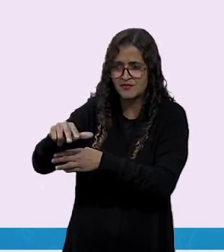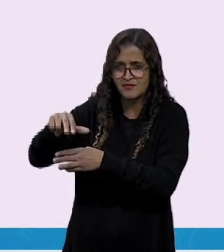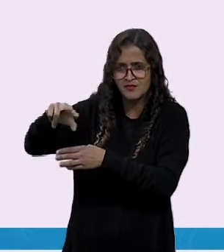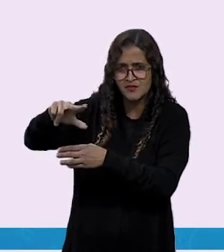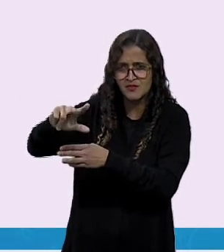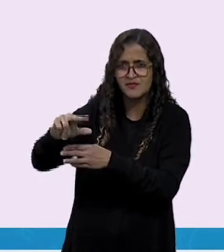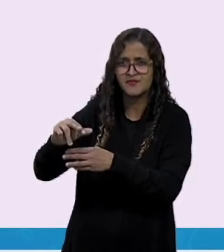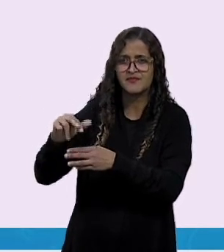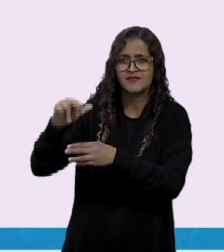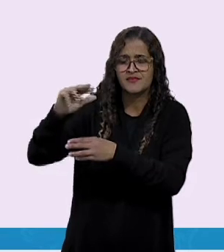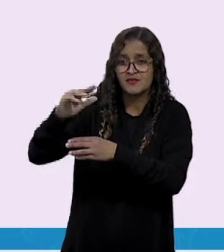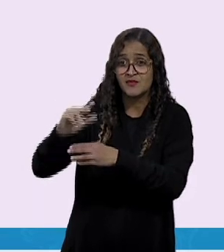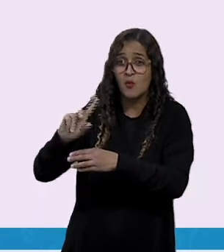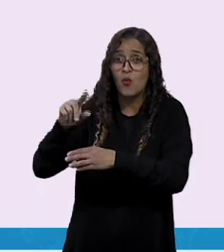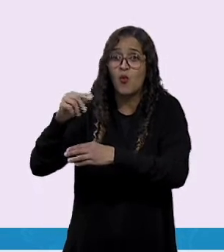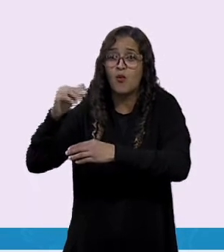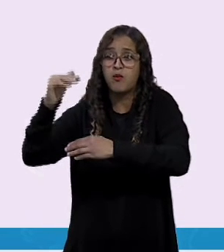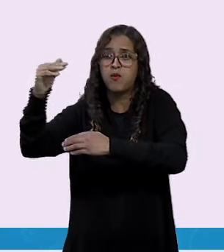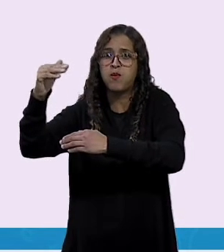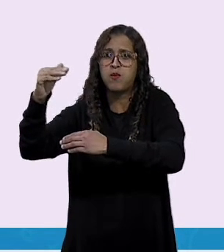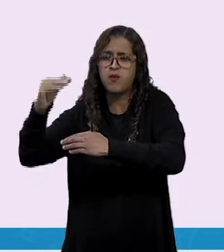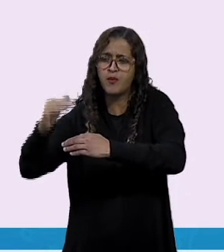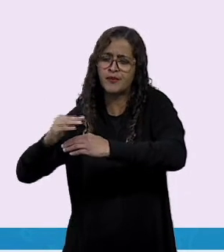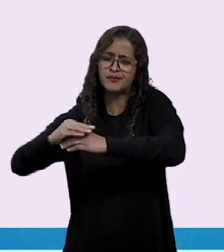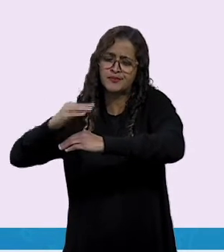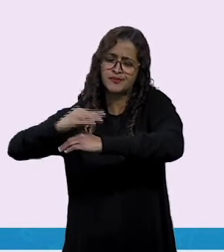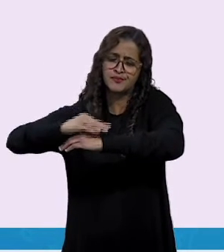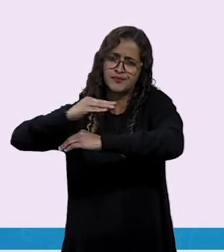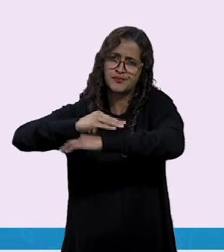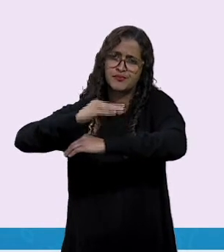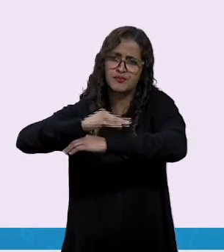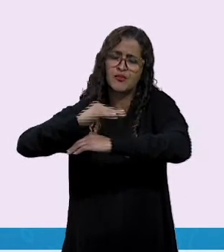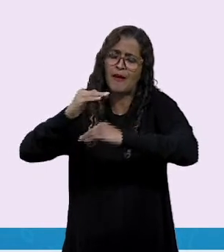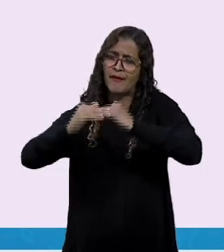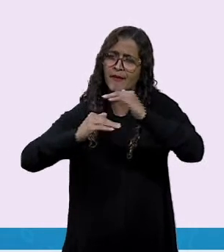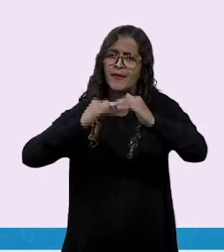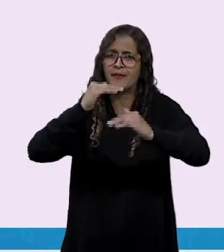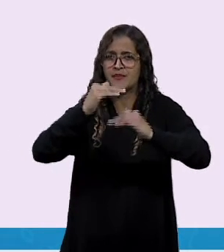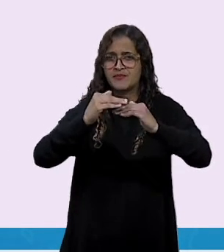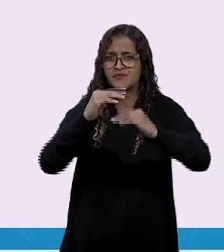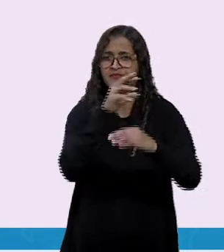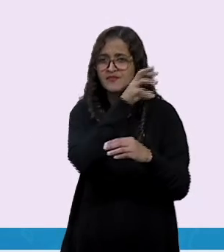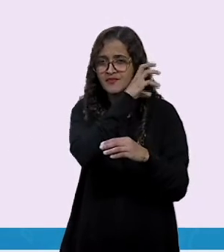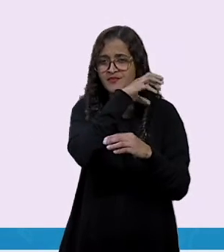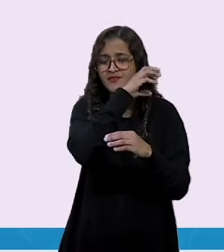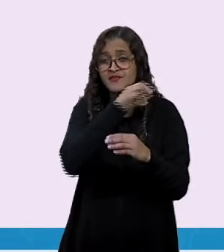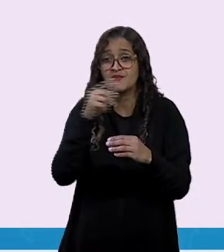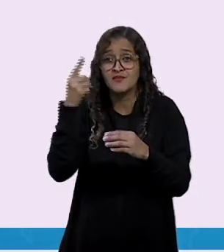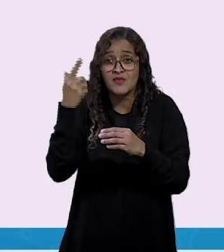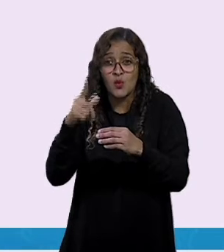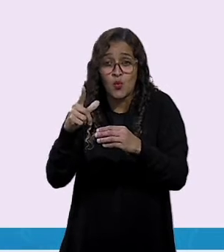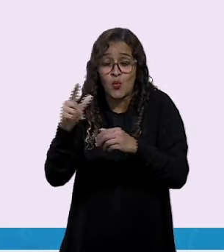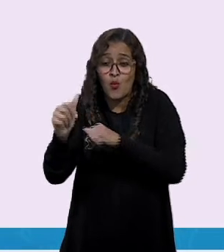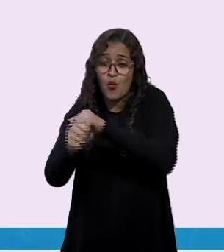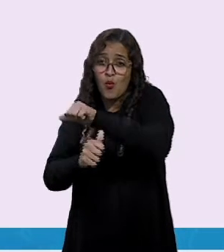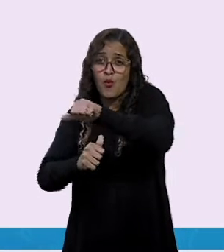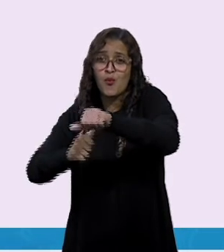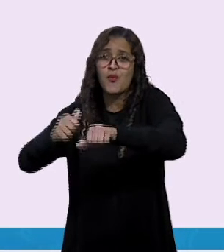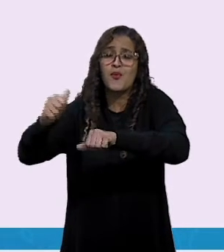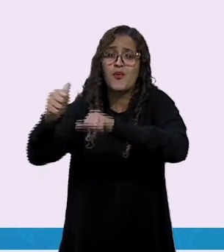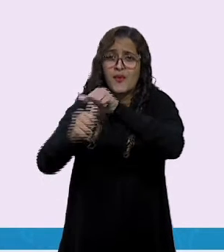um sapo, um animal grande, adulto, completo. Então é um outro animal que passa por uma forma de